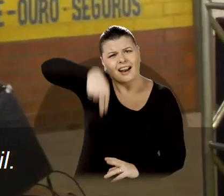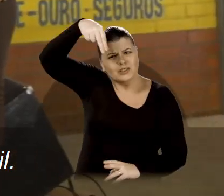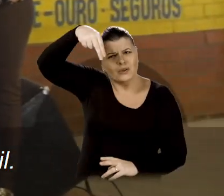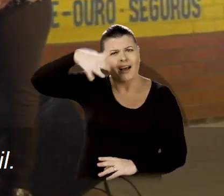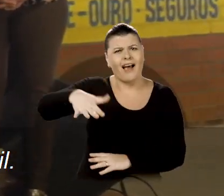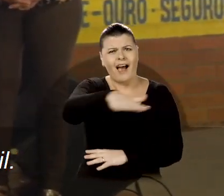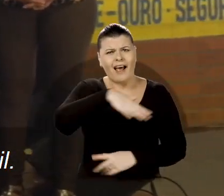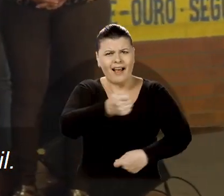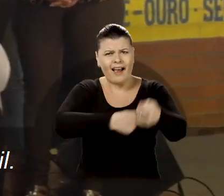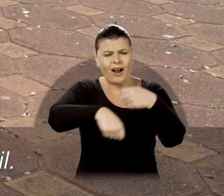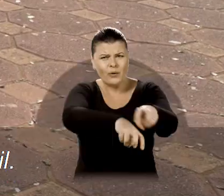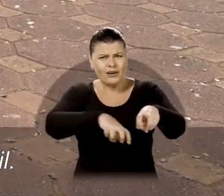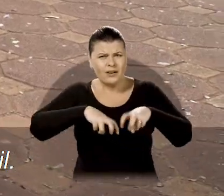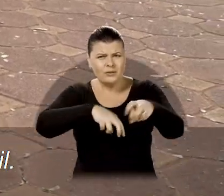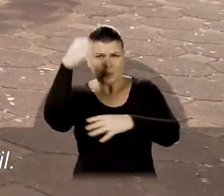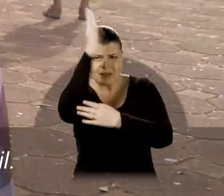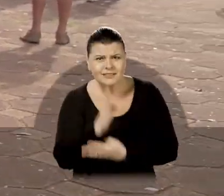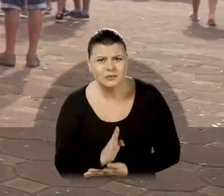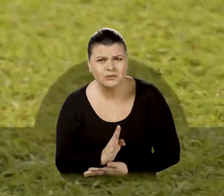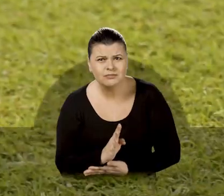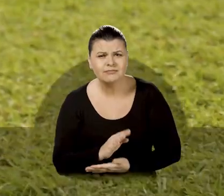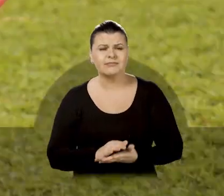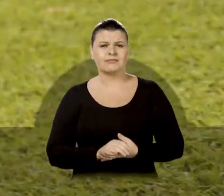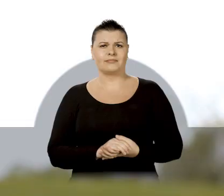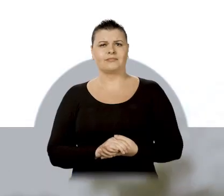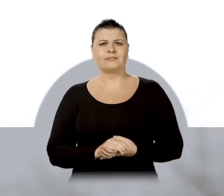nacional do agronegócio do Brasil.